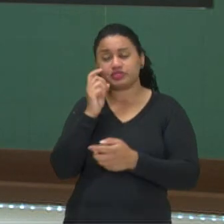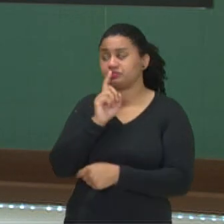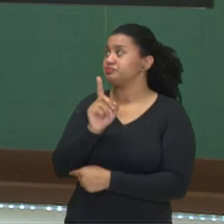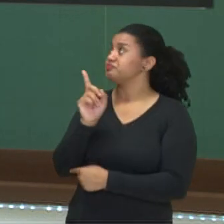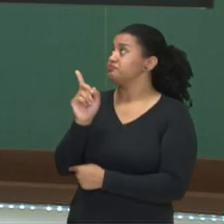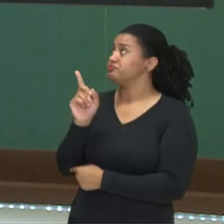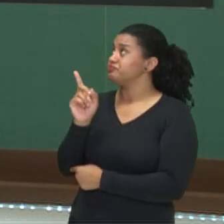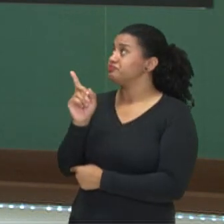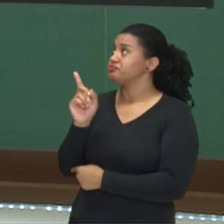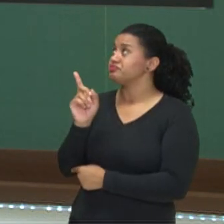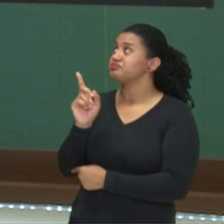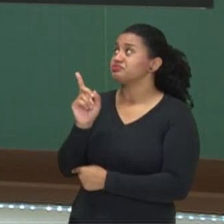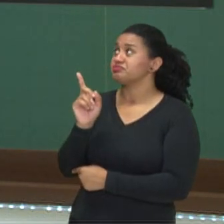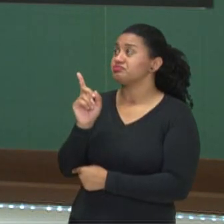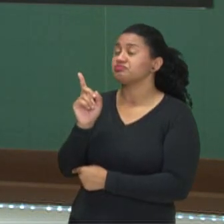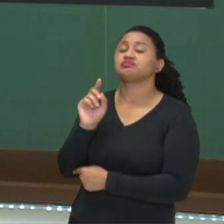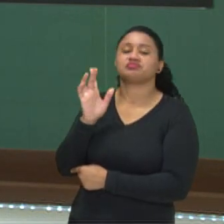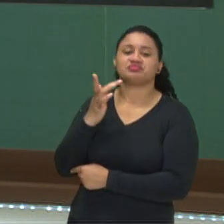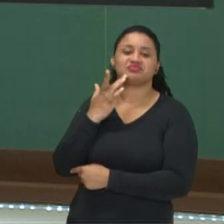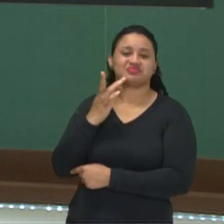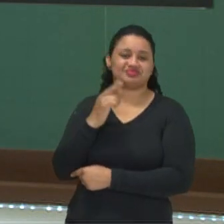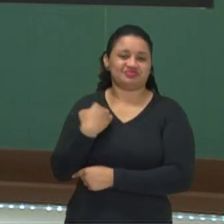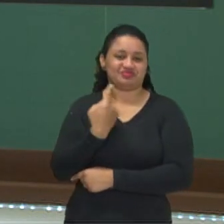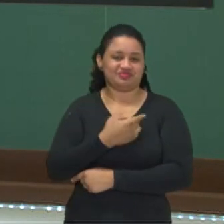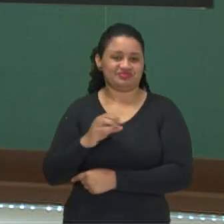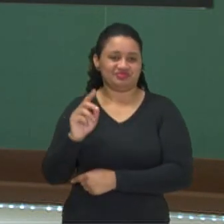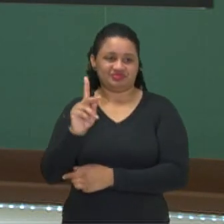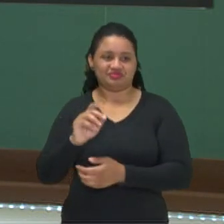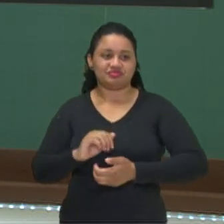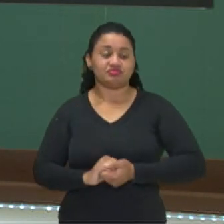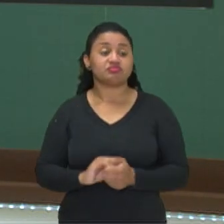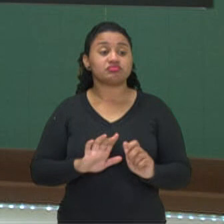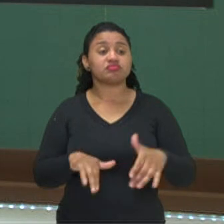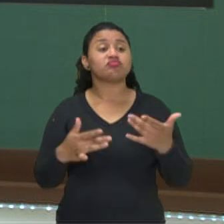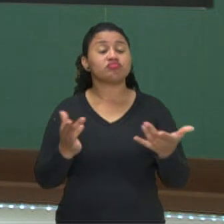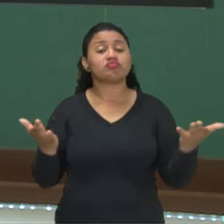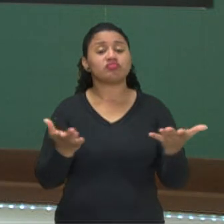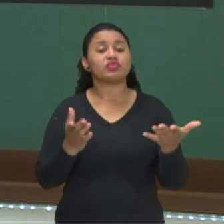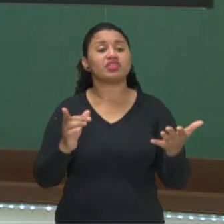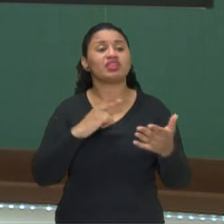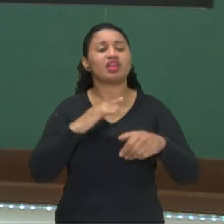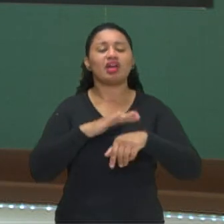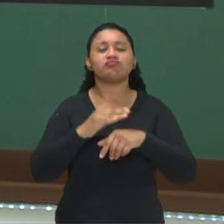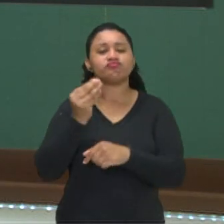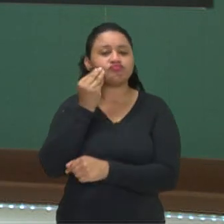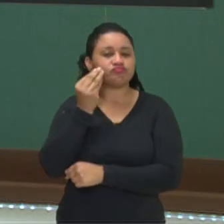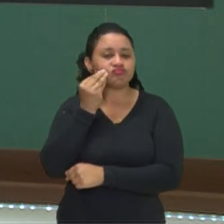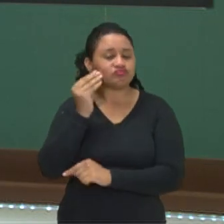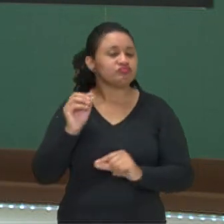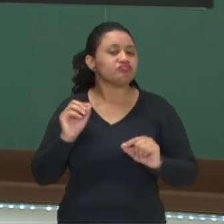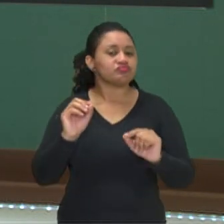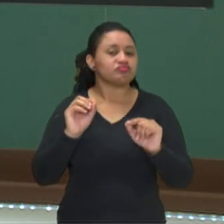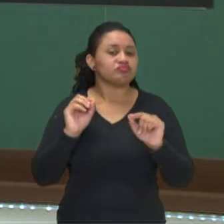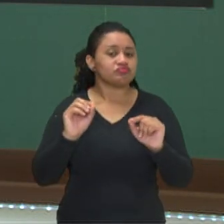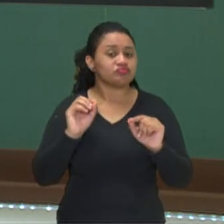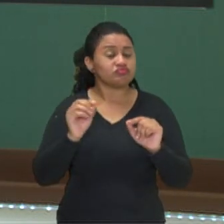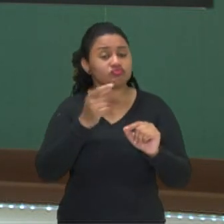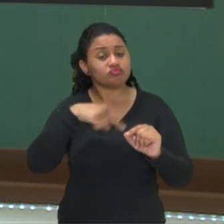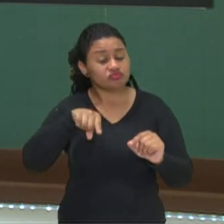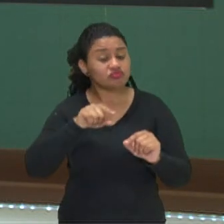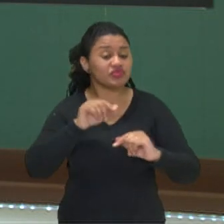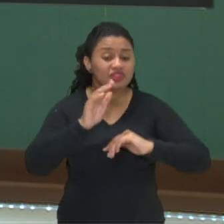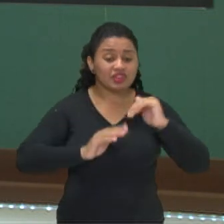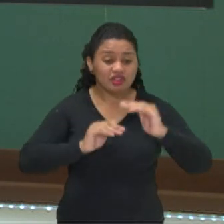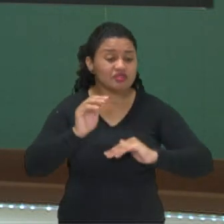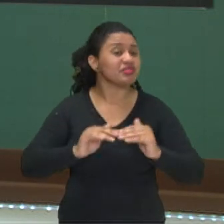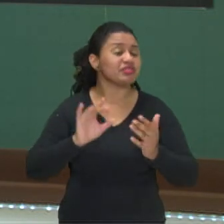1, facilita bastante para nós. Tranquilo, gente? Bem, agora nós estamos na hora do experimento. A hora do experimento é vocês botarem a mão